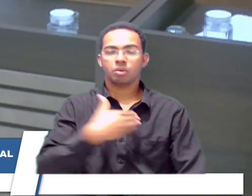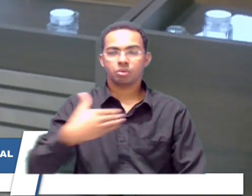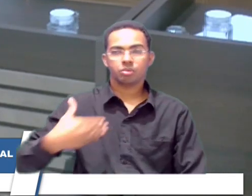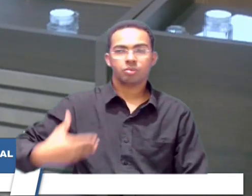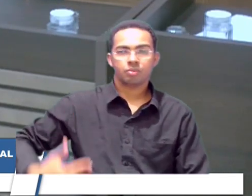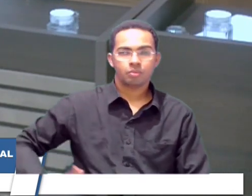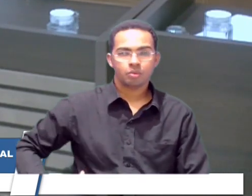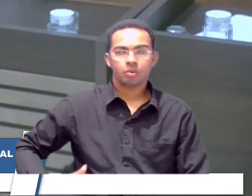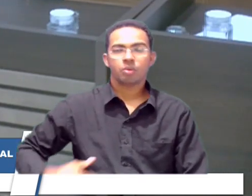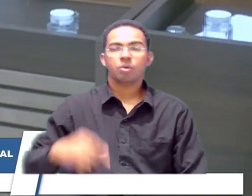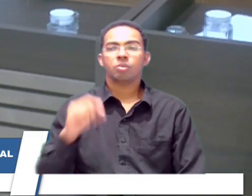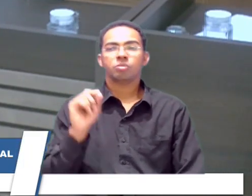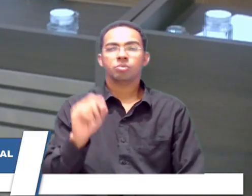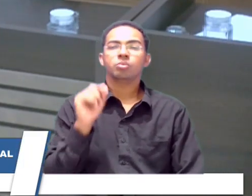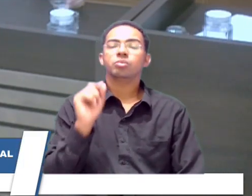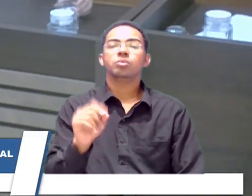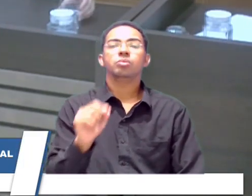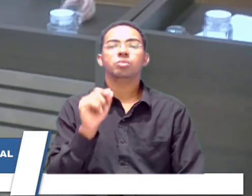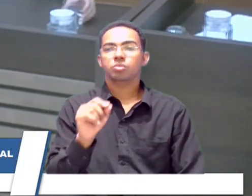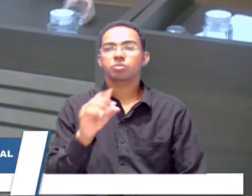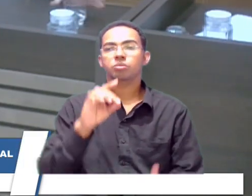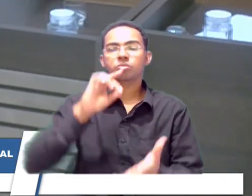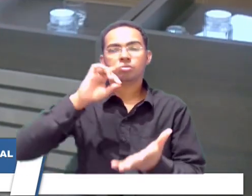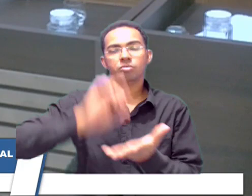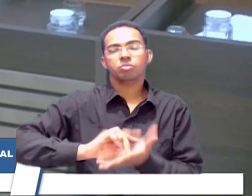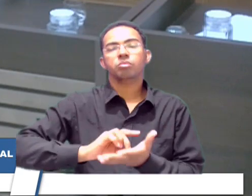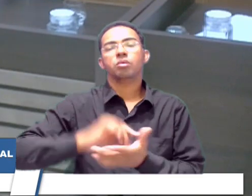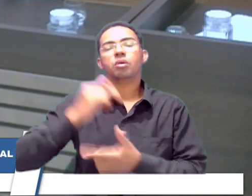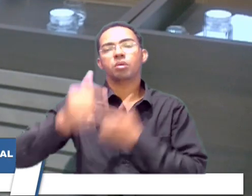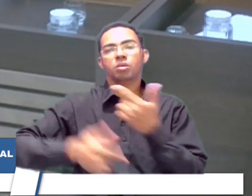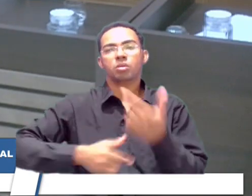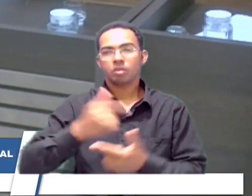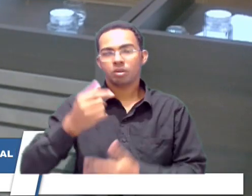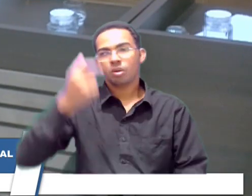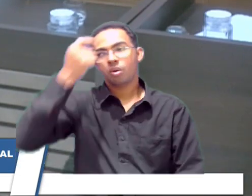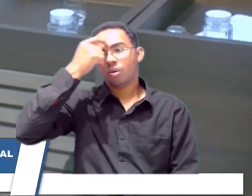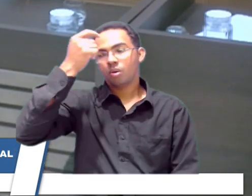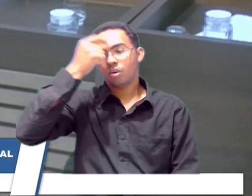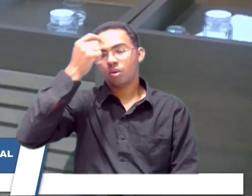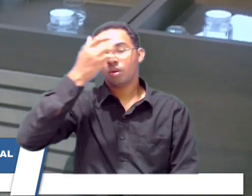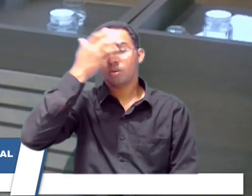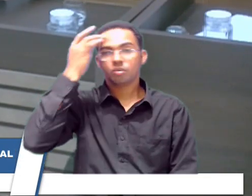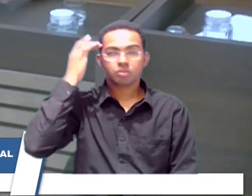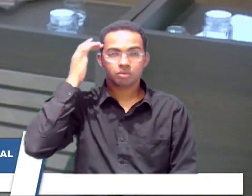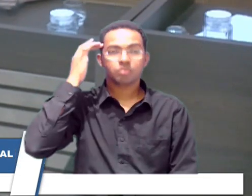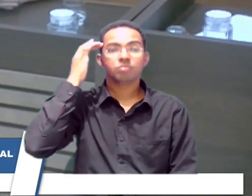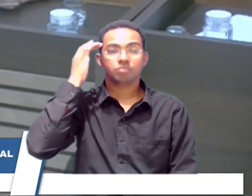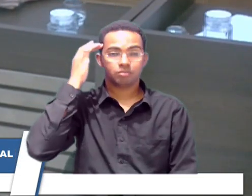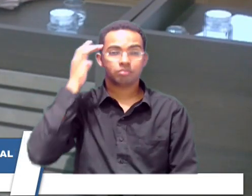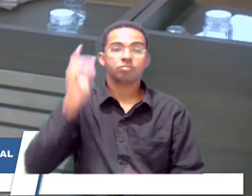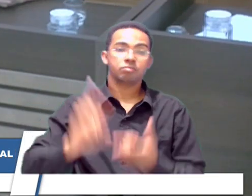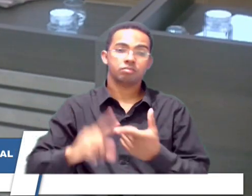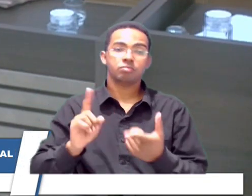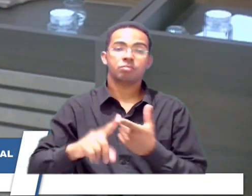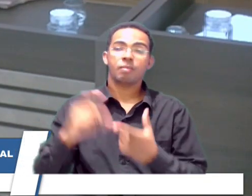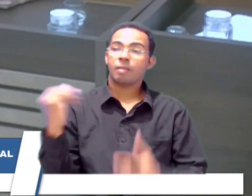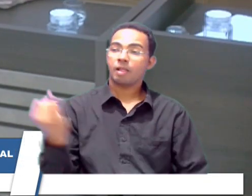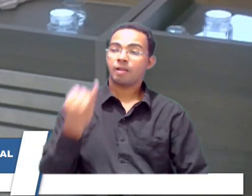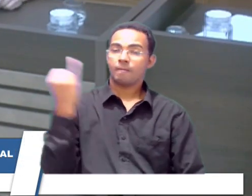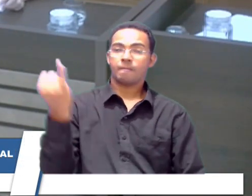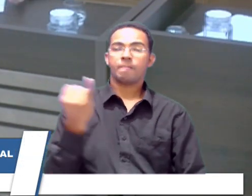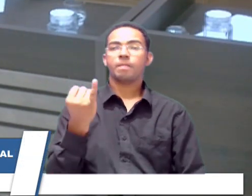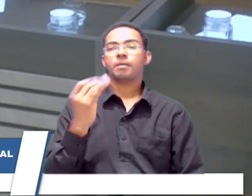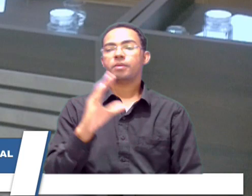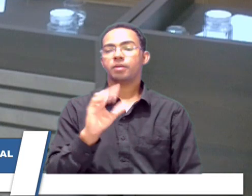audiência pública é realmente trabalhar a conscientização das pessoas e a importância da